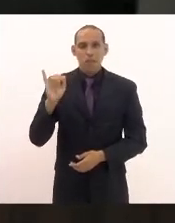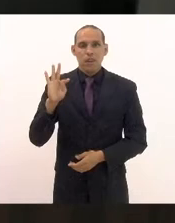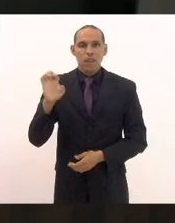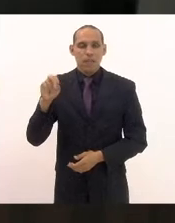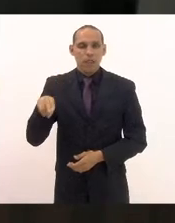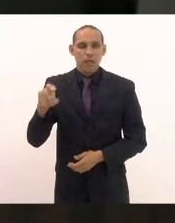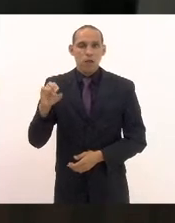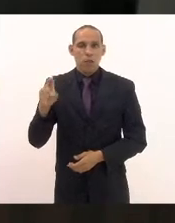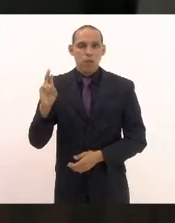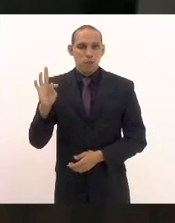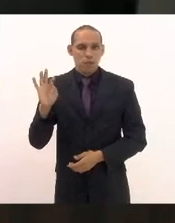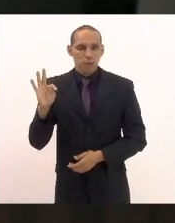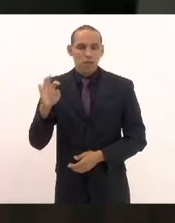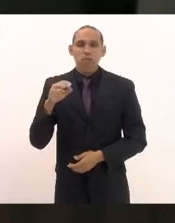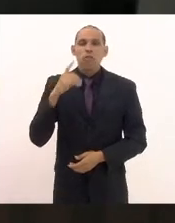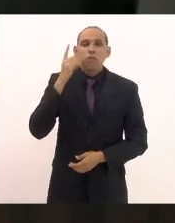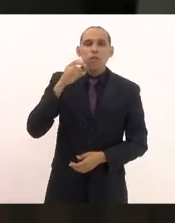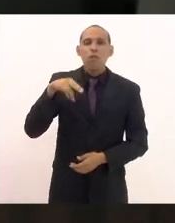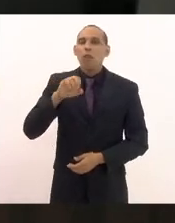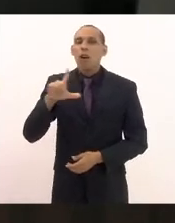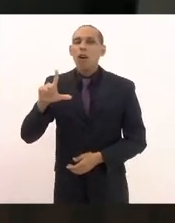Deputado Noel de Carvalho.